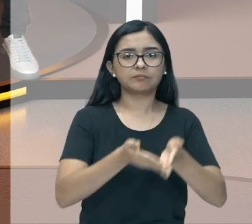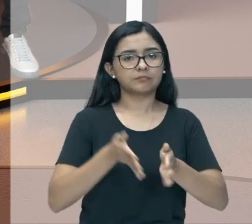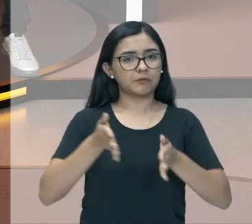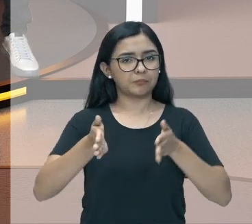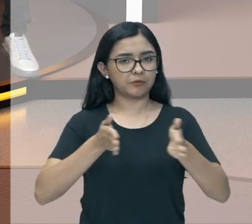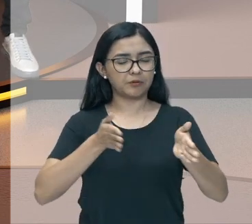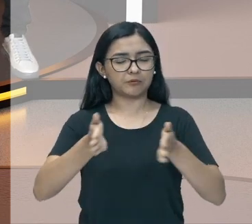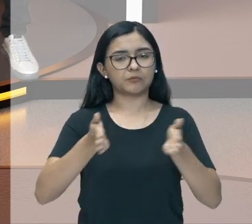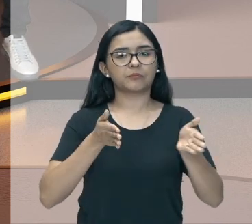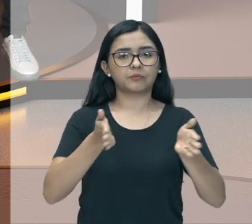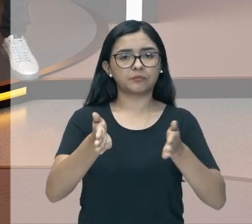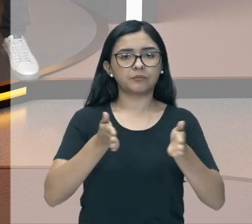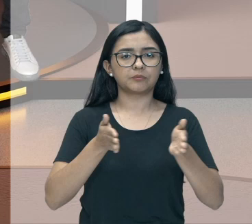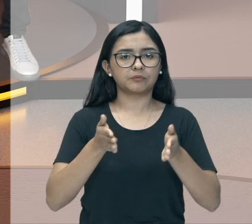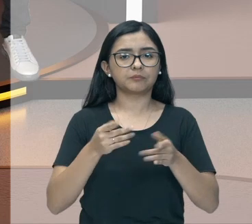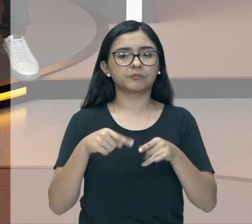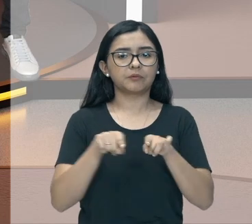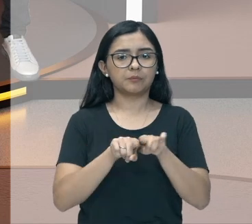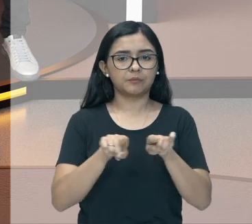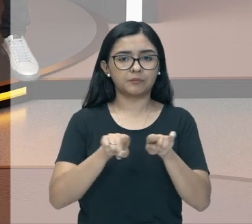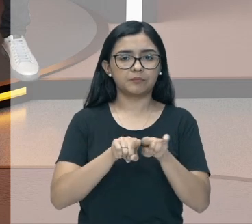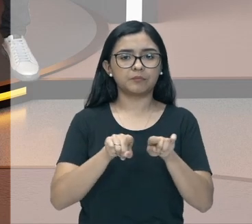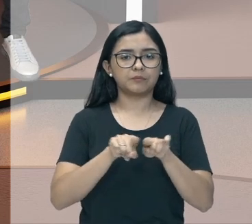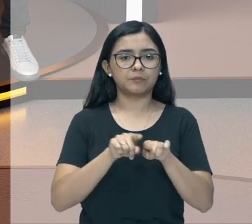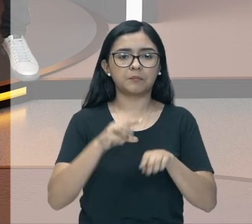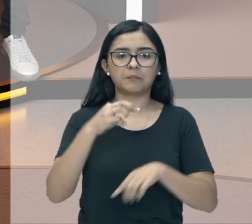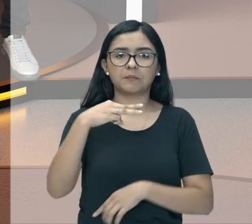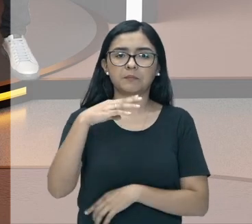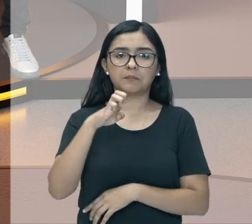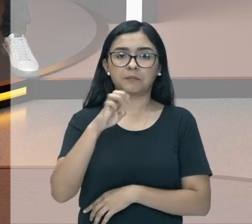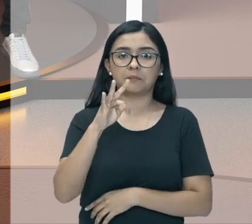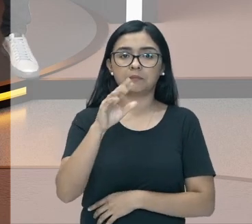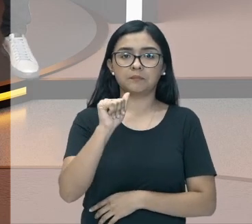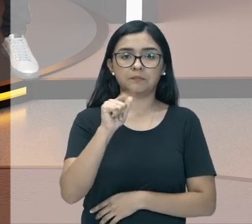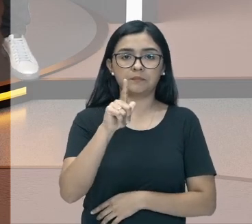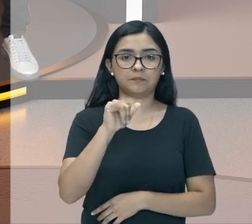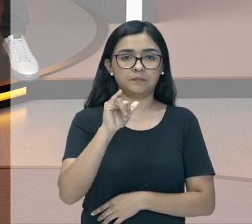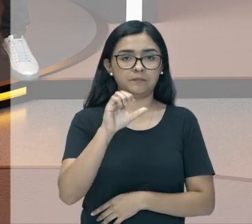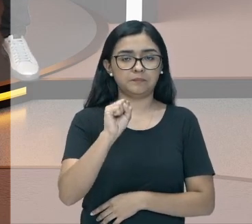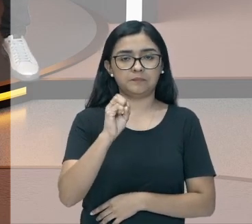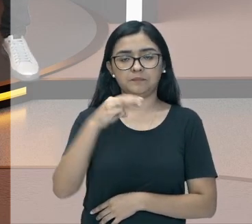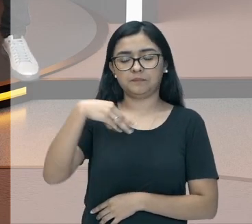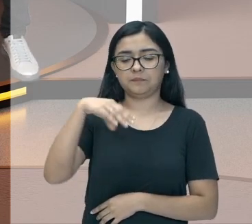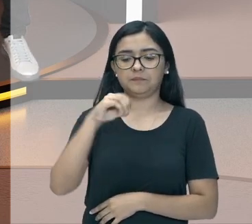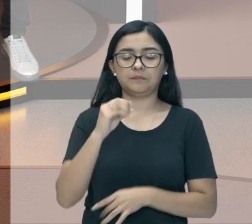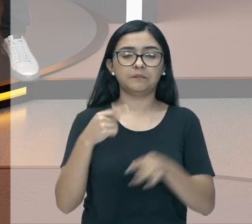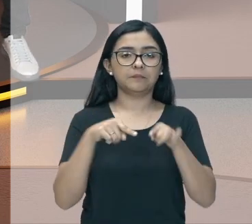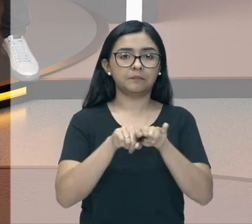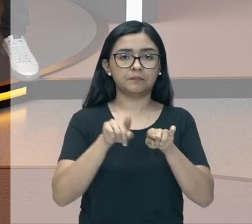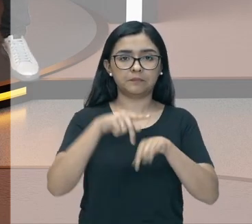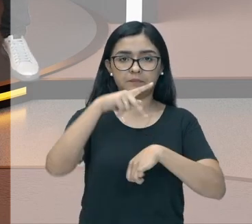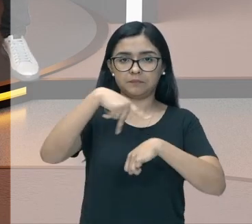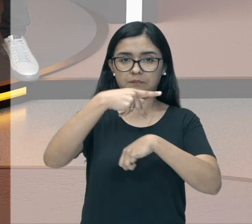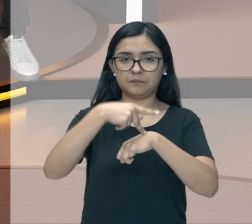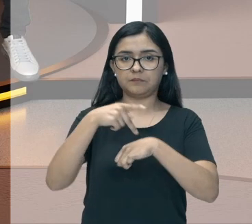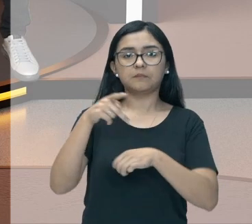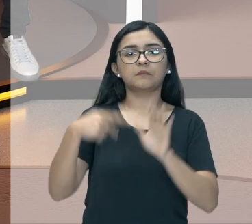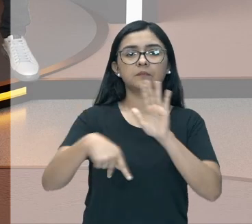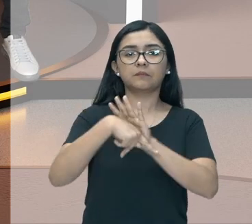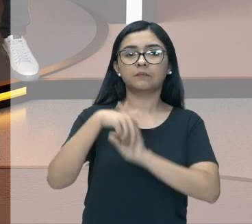aí do metalismo, não é isso? E os países europeus estão